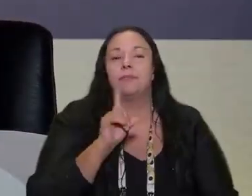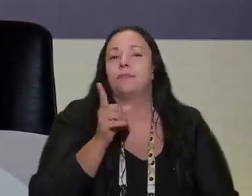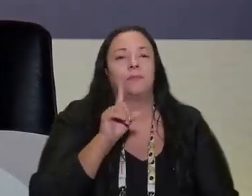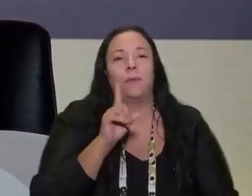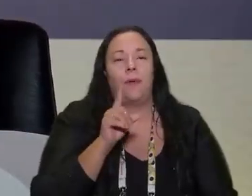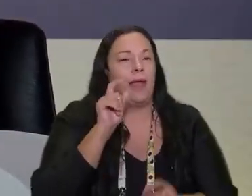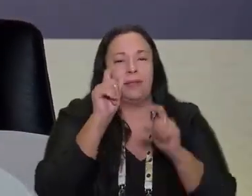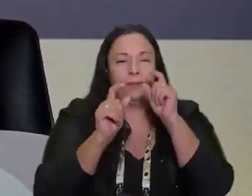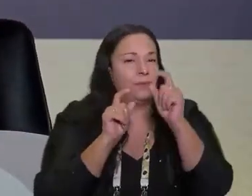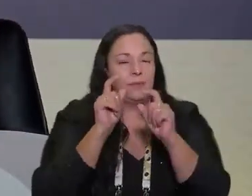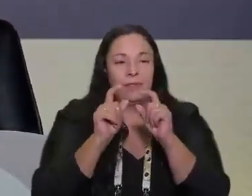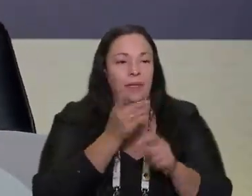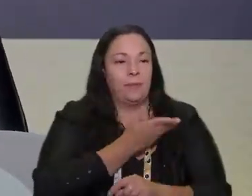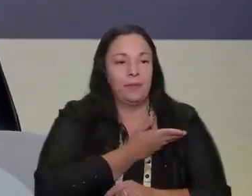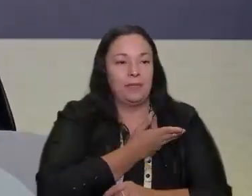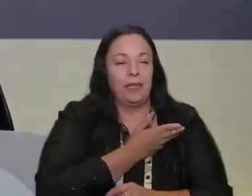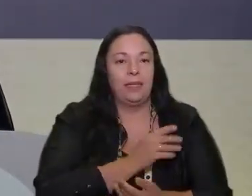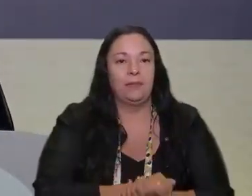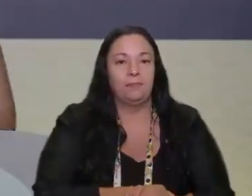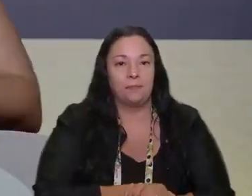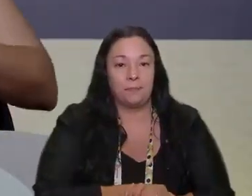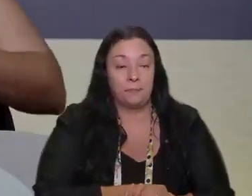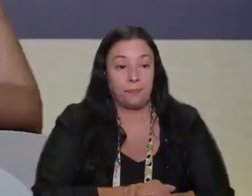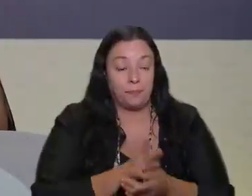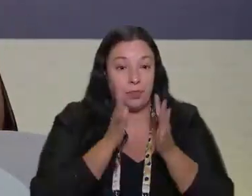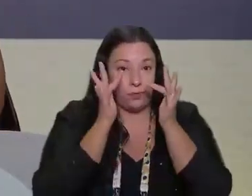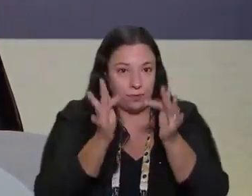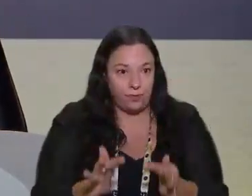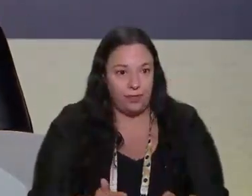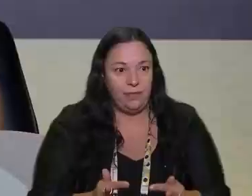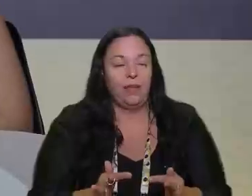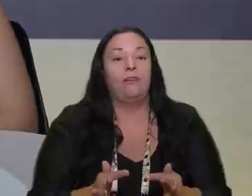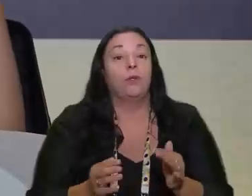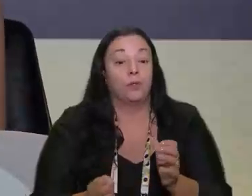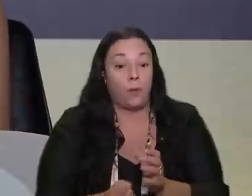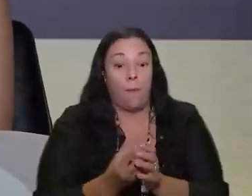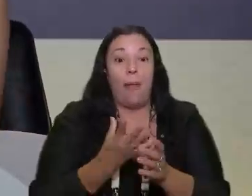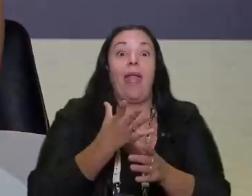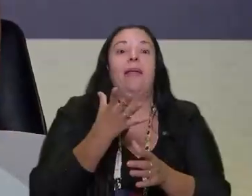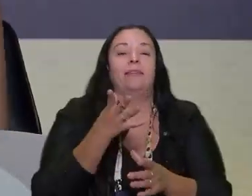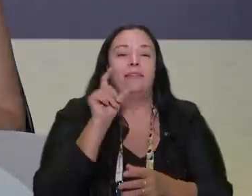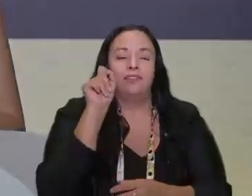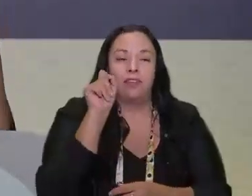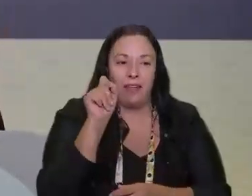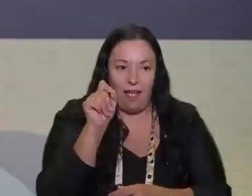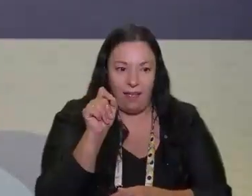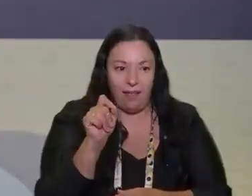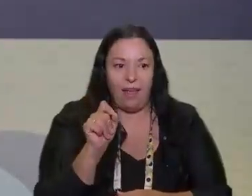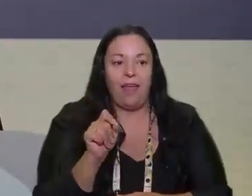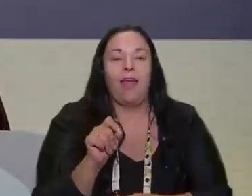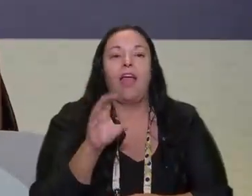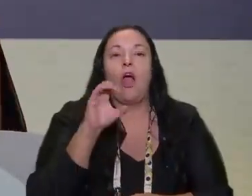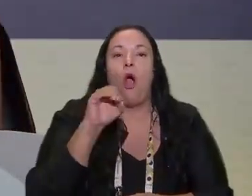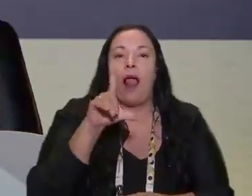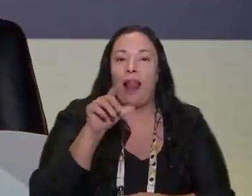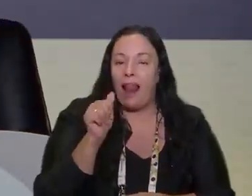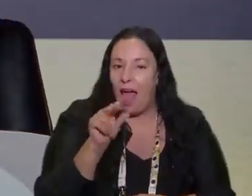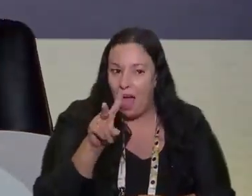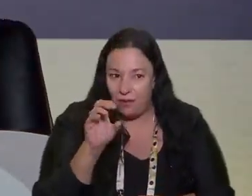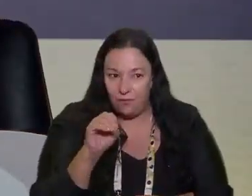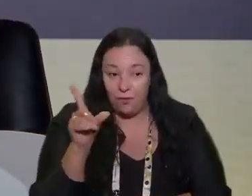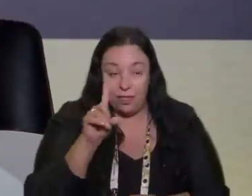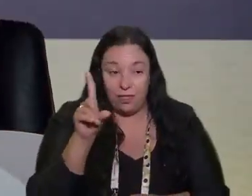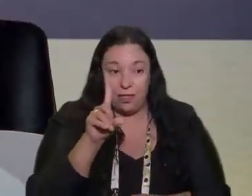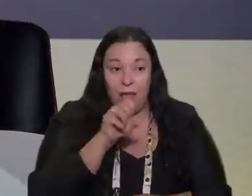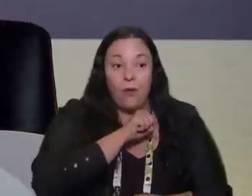nenhum dos amigos dele. Então, no final, a gente tem a descoberta de quem é o Olavo. Spoiler, o Olavo não é bicho nenhum,